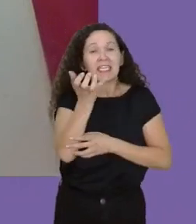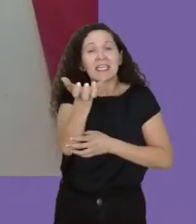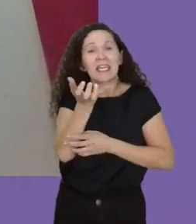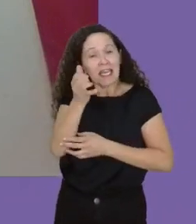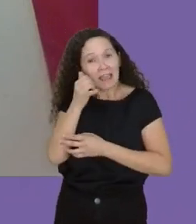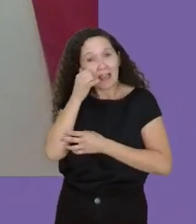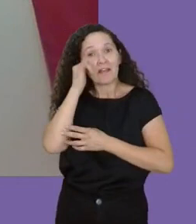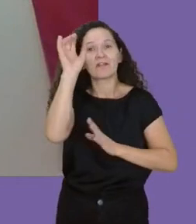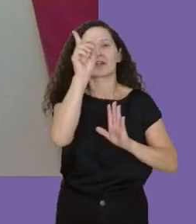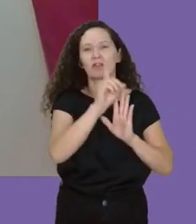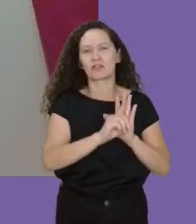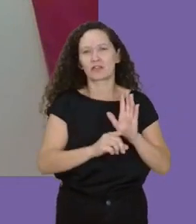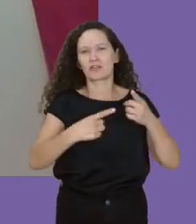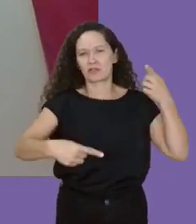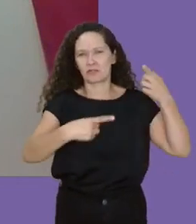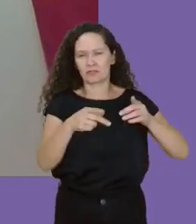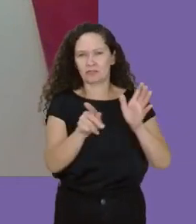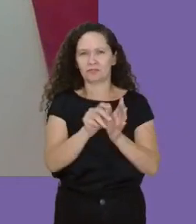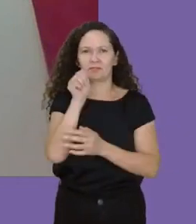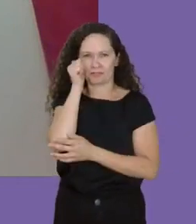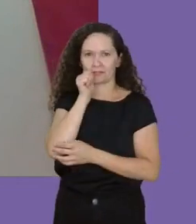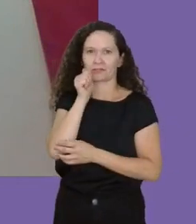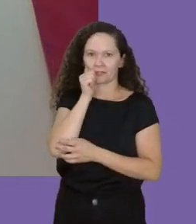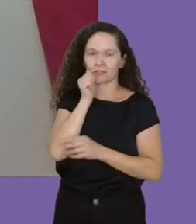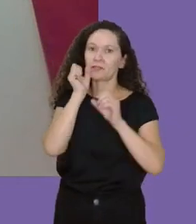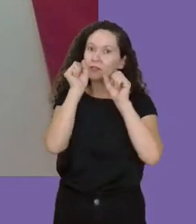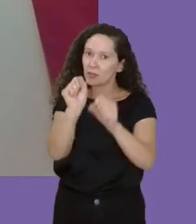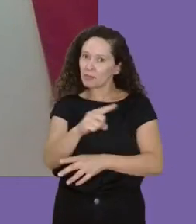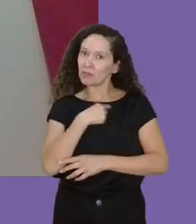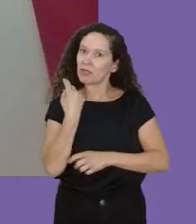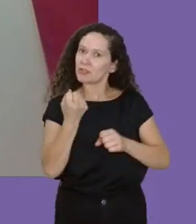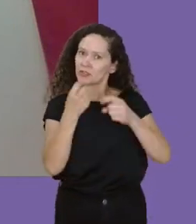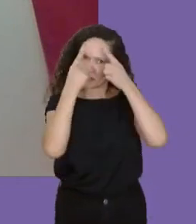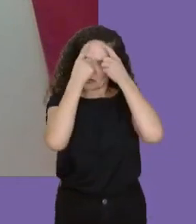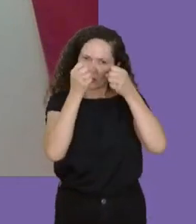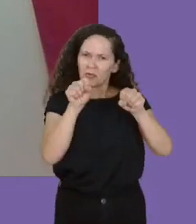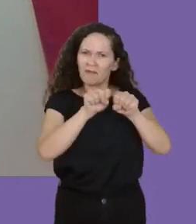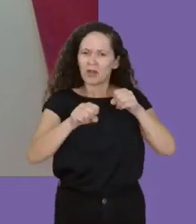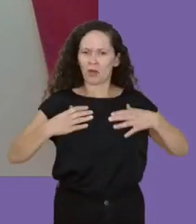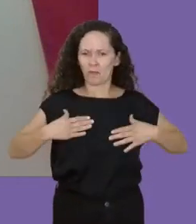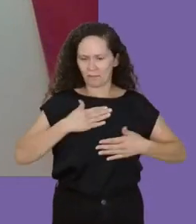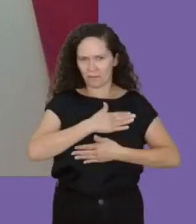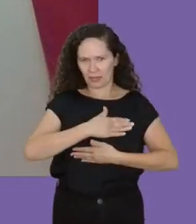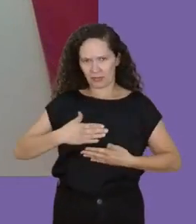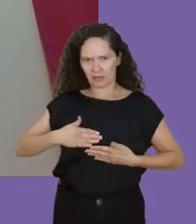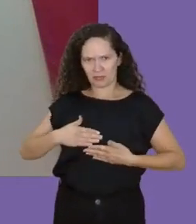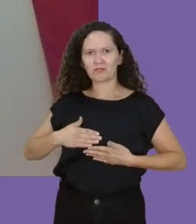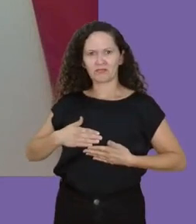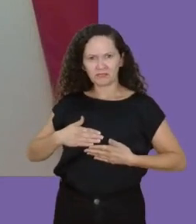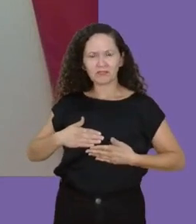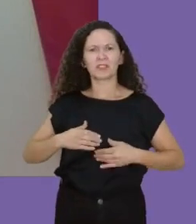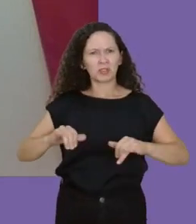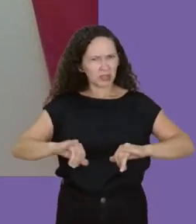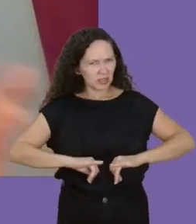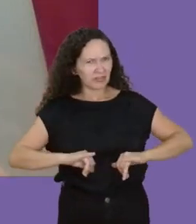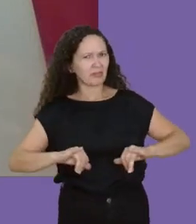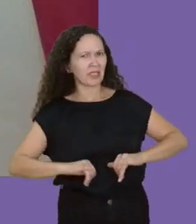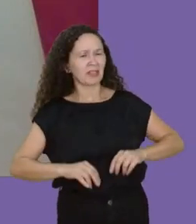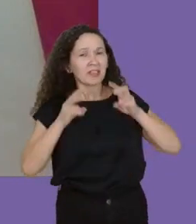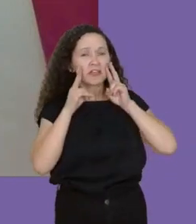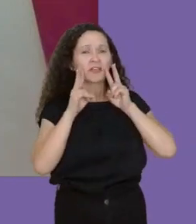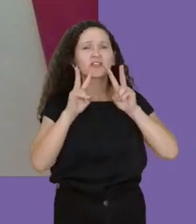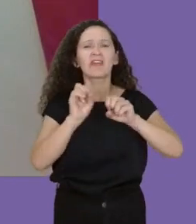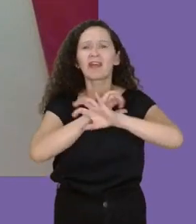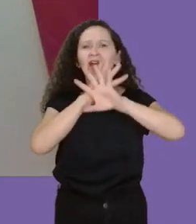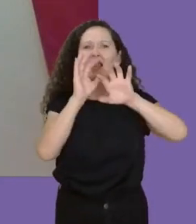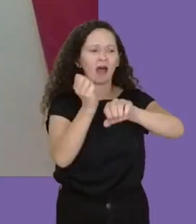os direitos políticos das mulheres. E isso pode ser uma violência tanto física, né, aquela que a gente consegue